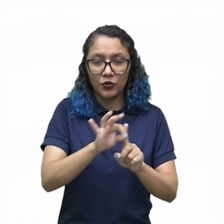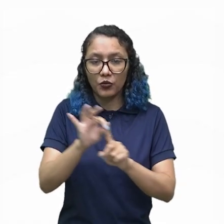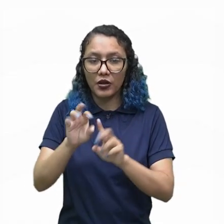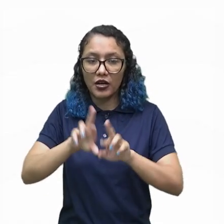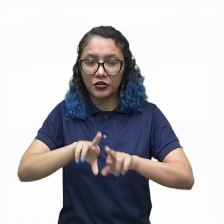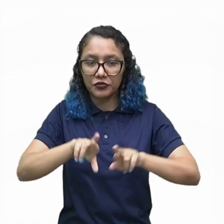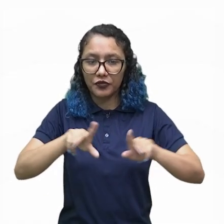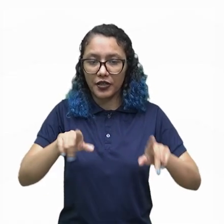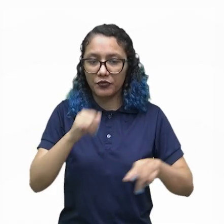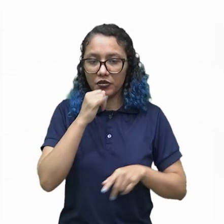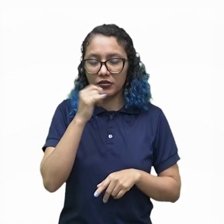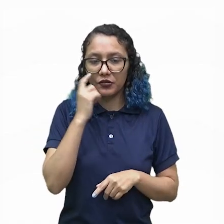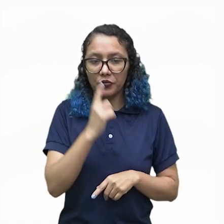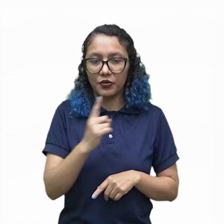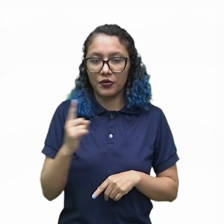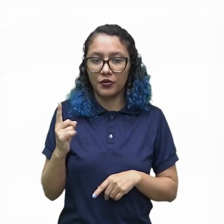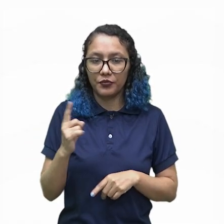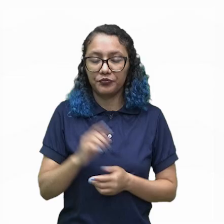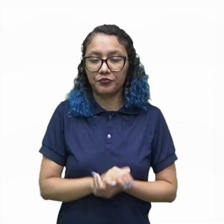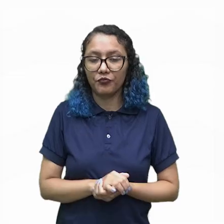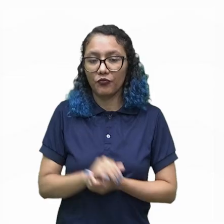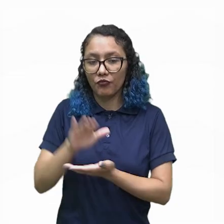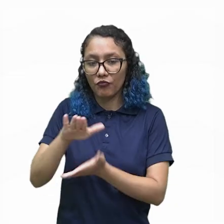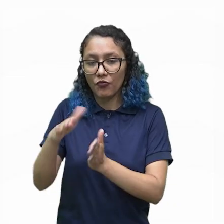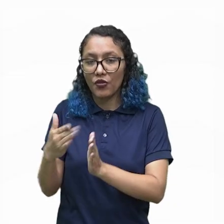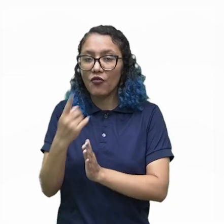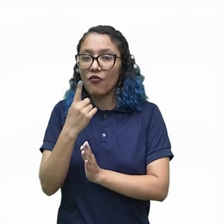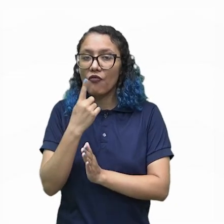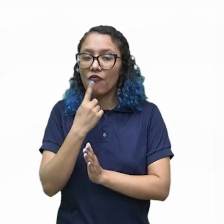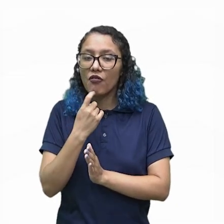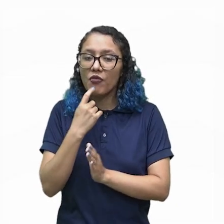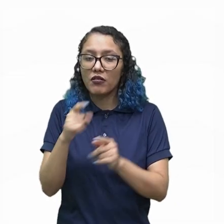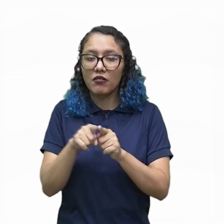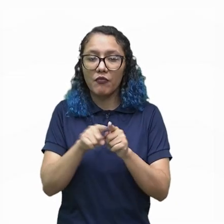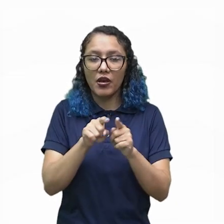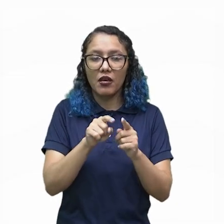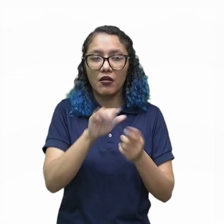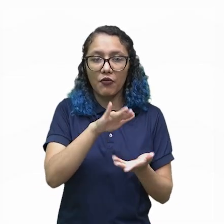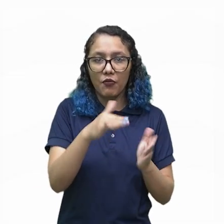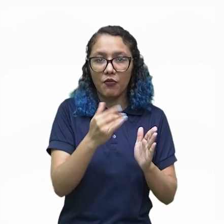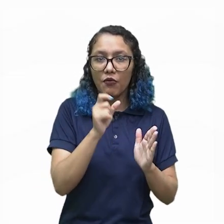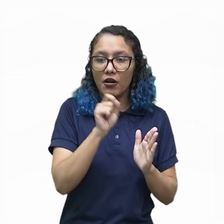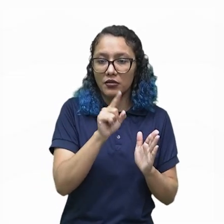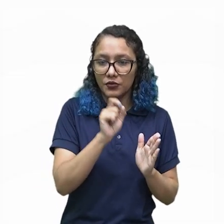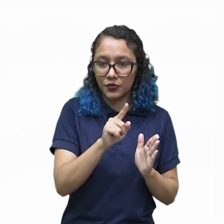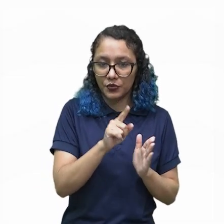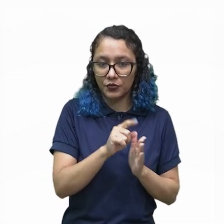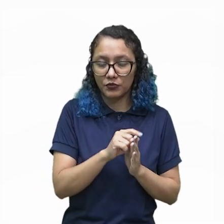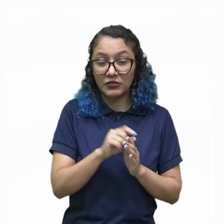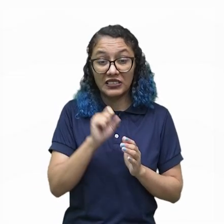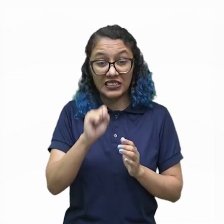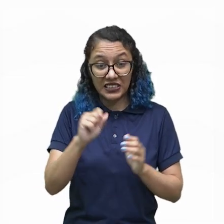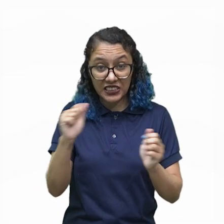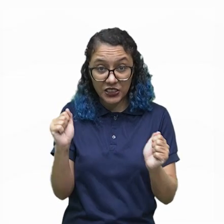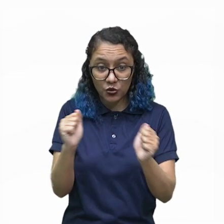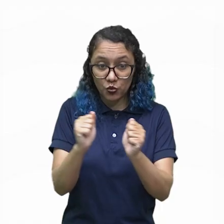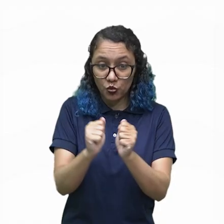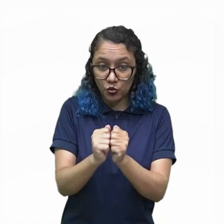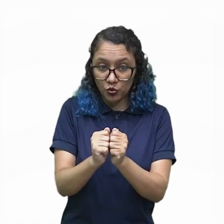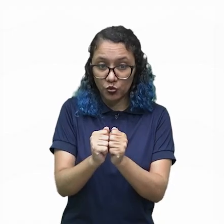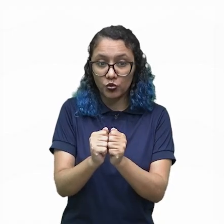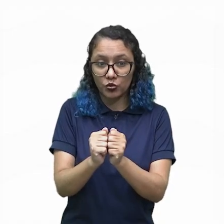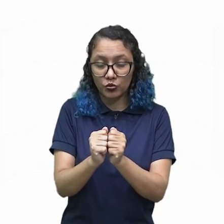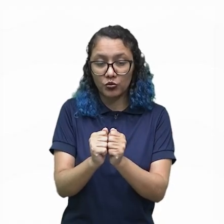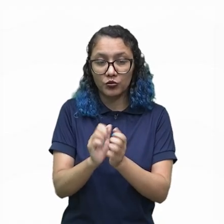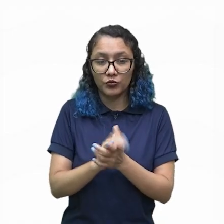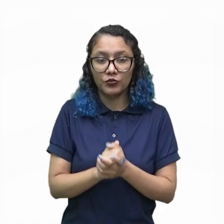ali abaixo, né? O cubo azul e o vermelho estão separadinhos. E aí, quando a gente põe junto, eles têm temperaturas